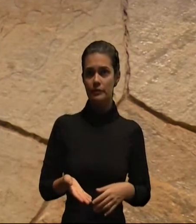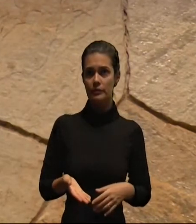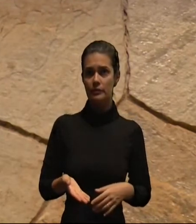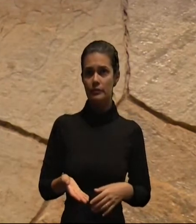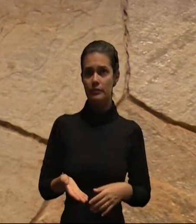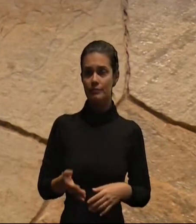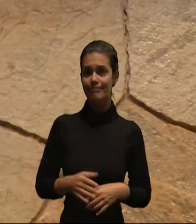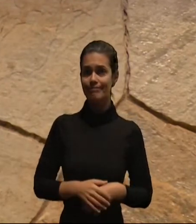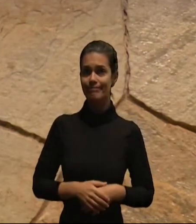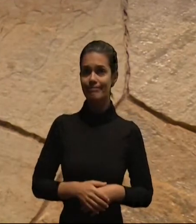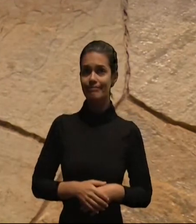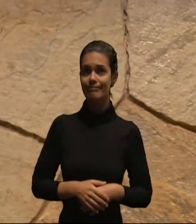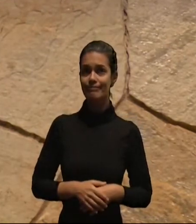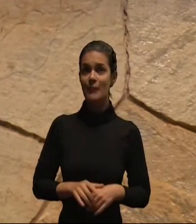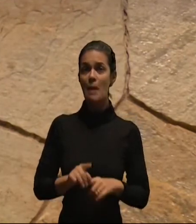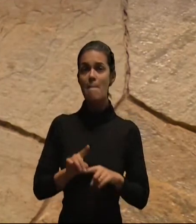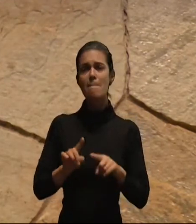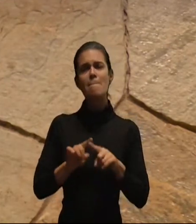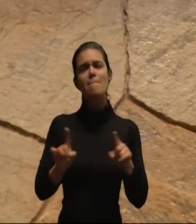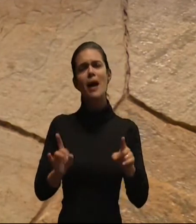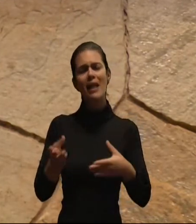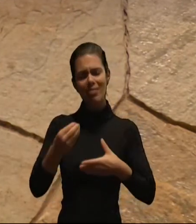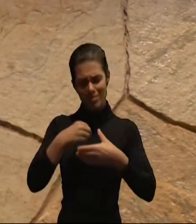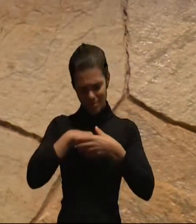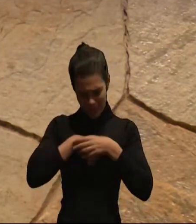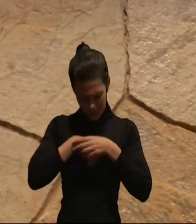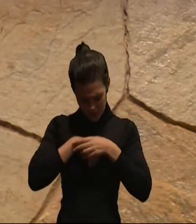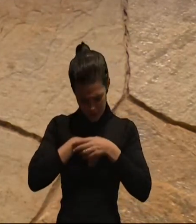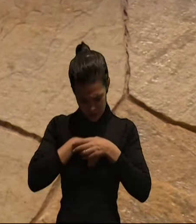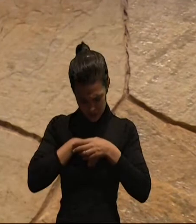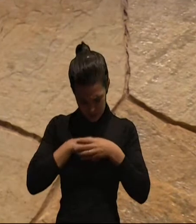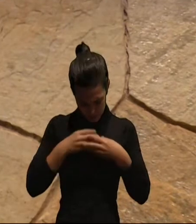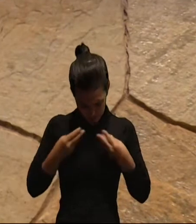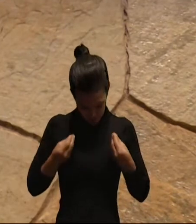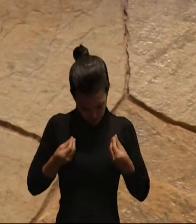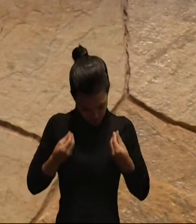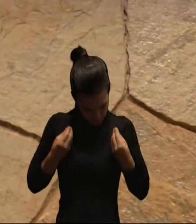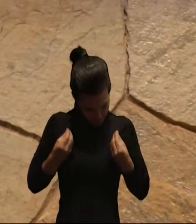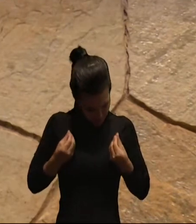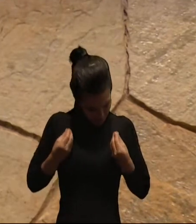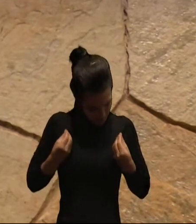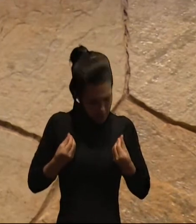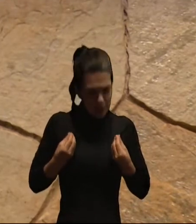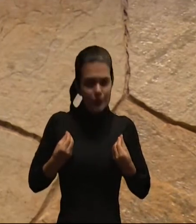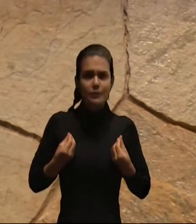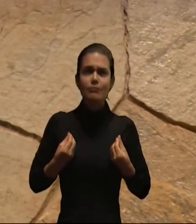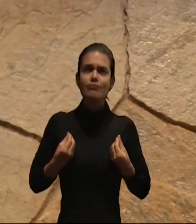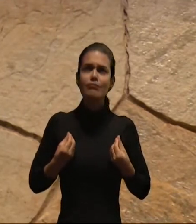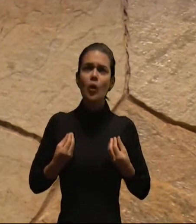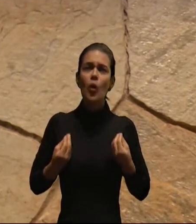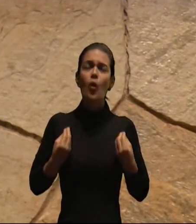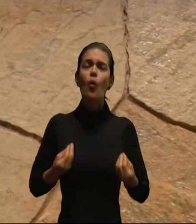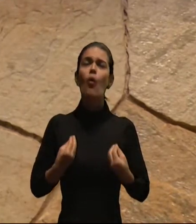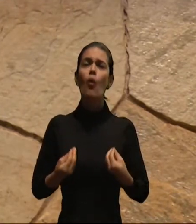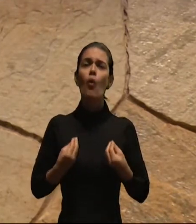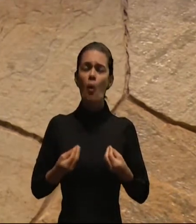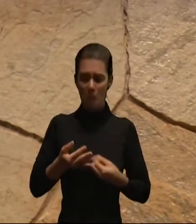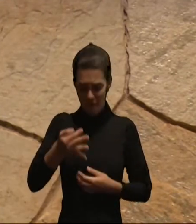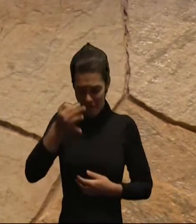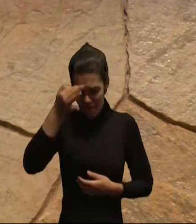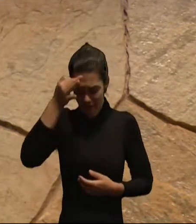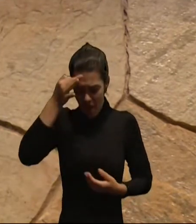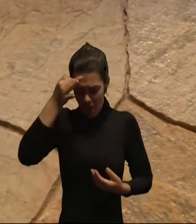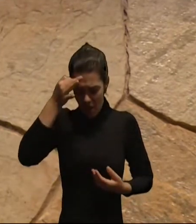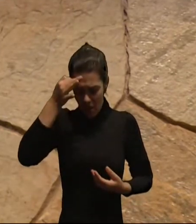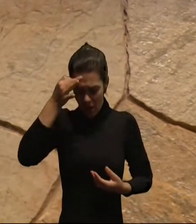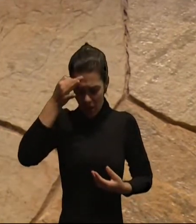íntimo? E no interior de cada um? Como que está o desenvolvimento da nossa fé, uma